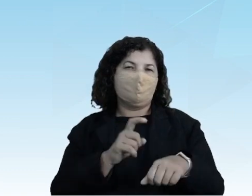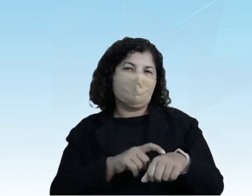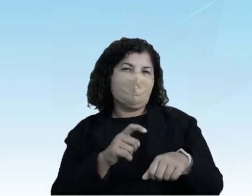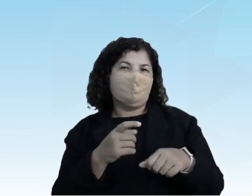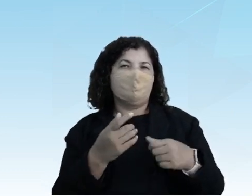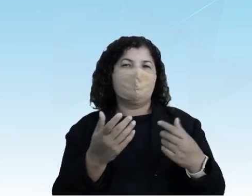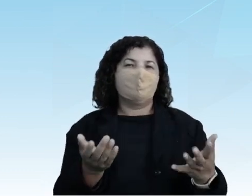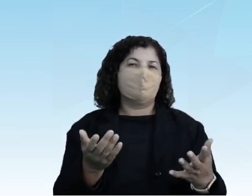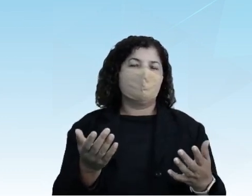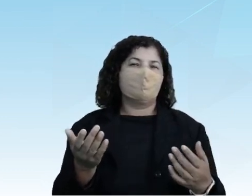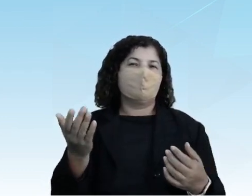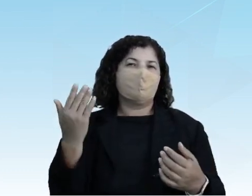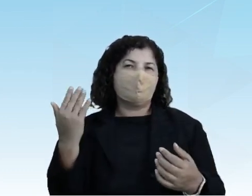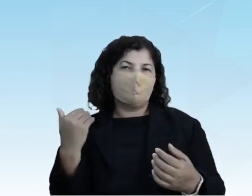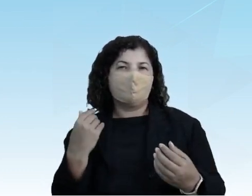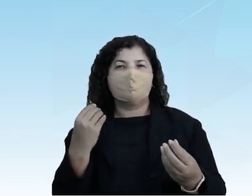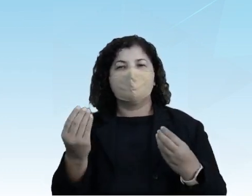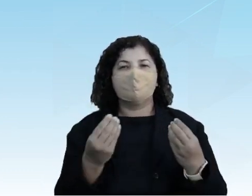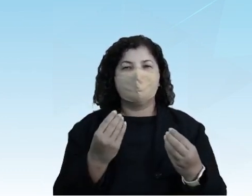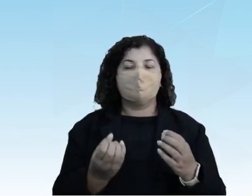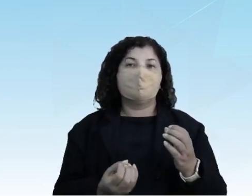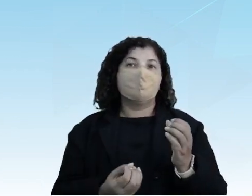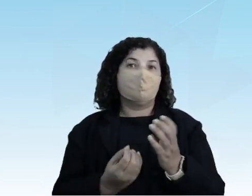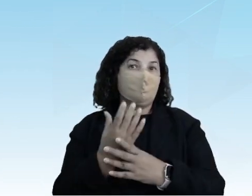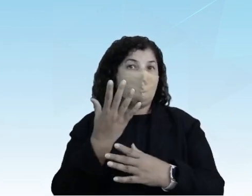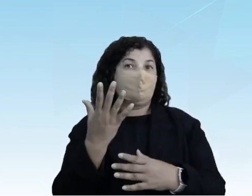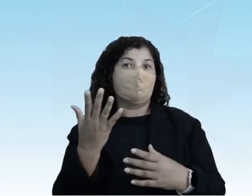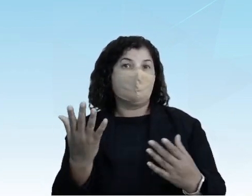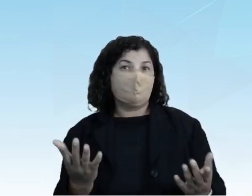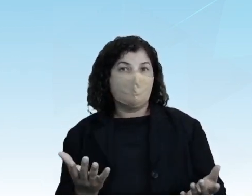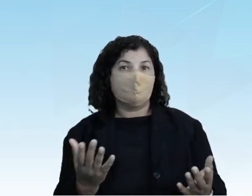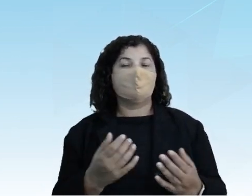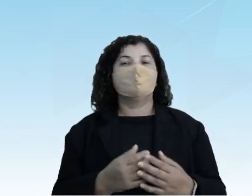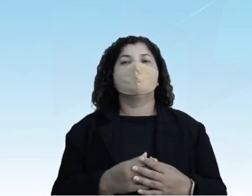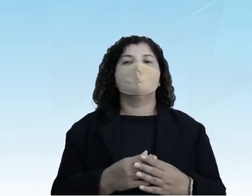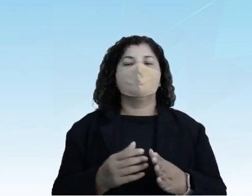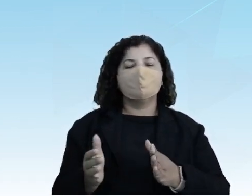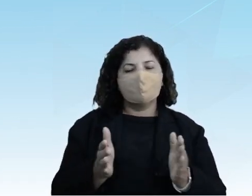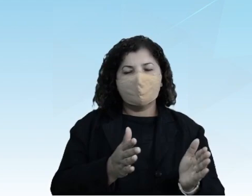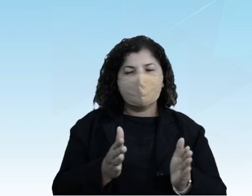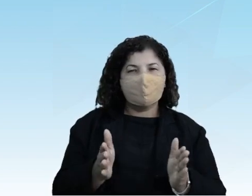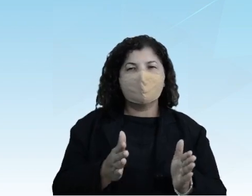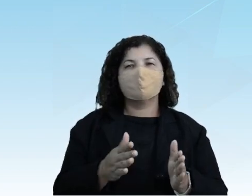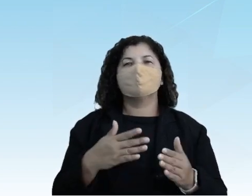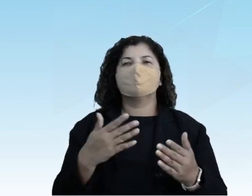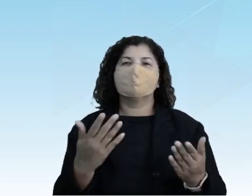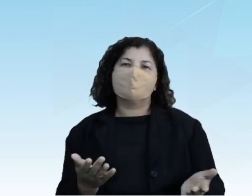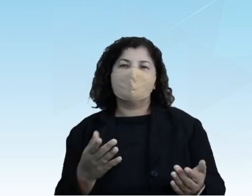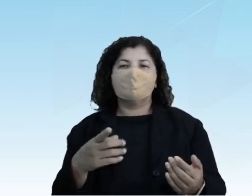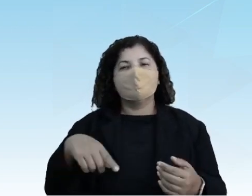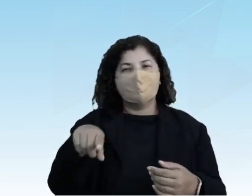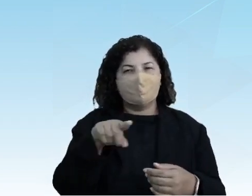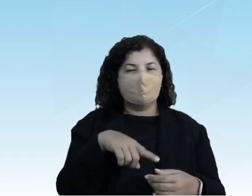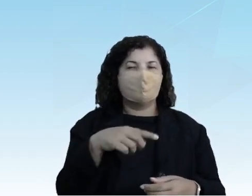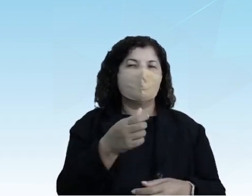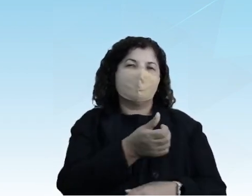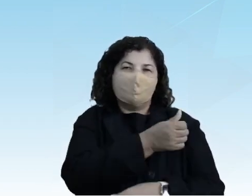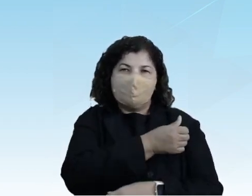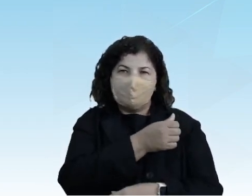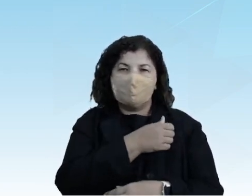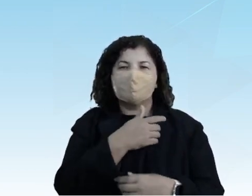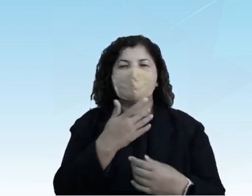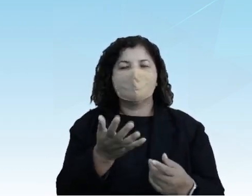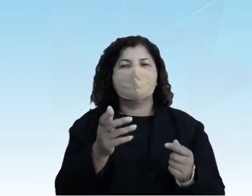né, que foi aquele acontecimento, né? Então, o período. Então, vocês aí do 6º ano